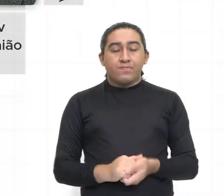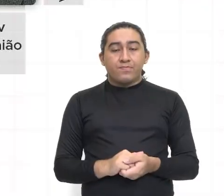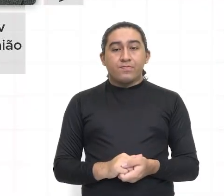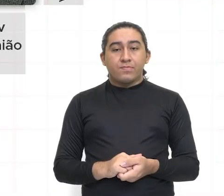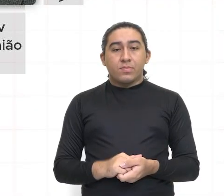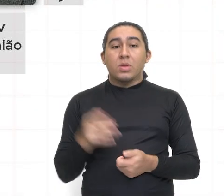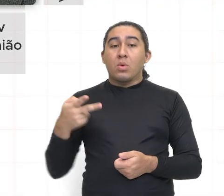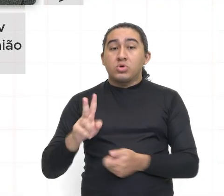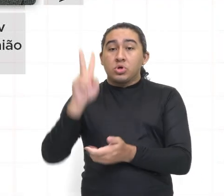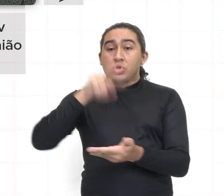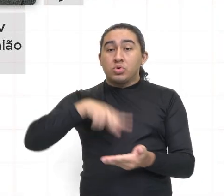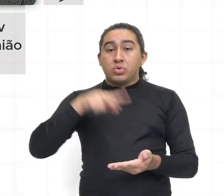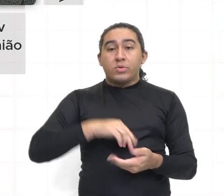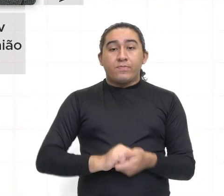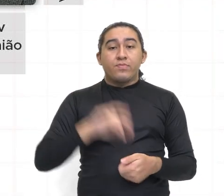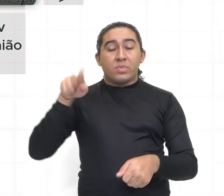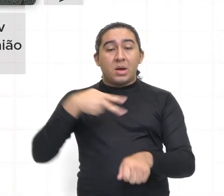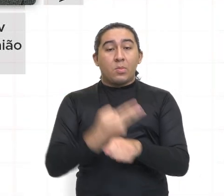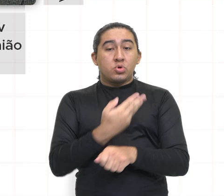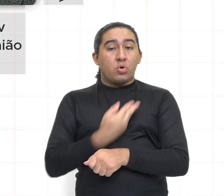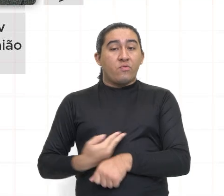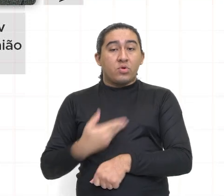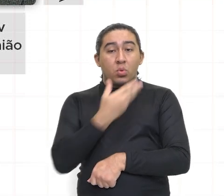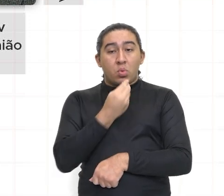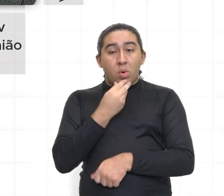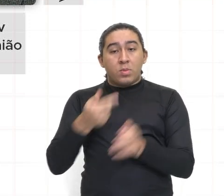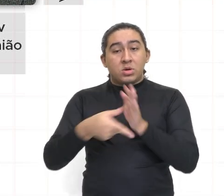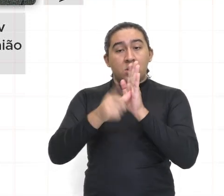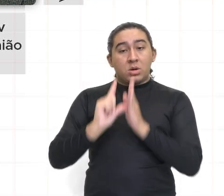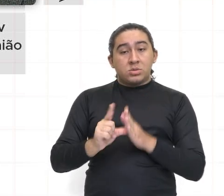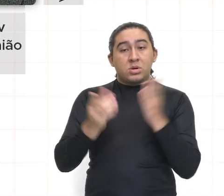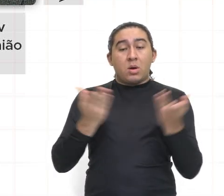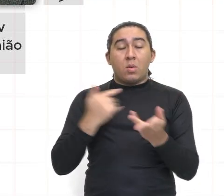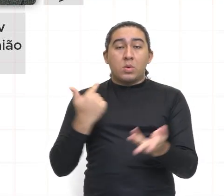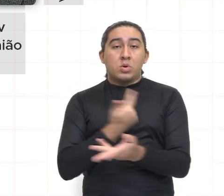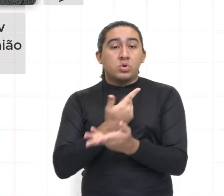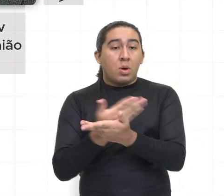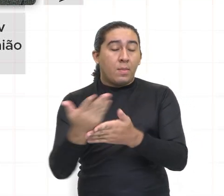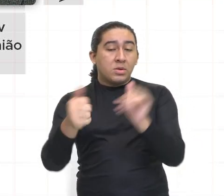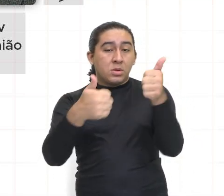vamos lá. Depois do governo de Brezhnev, a gente vai